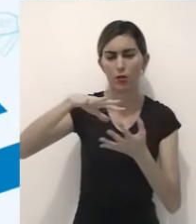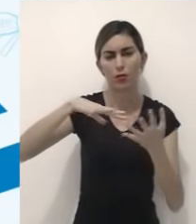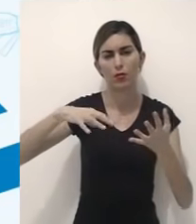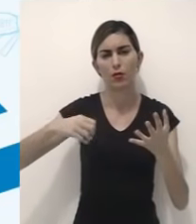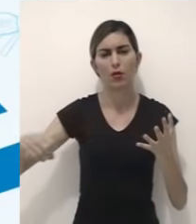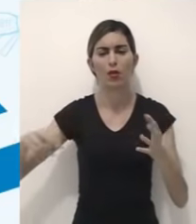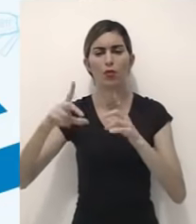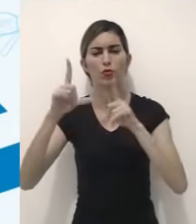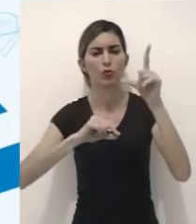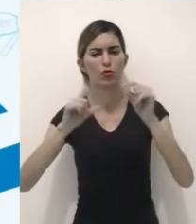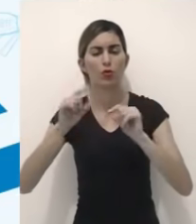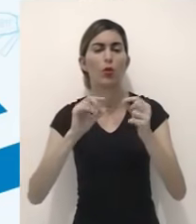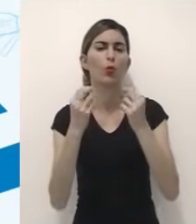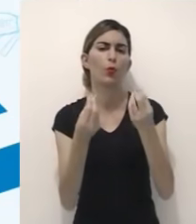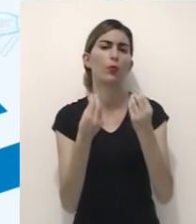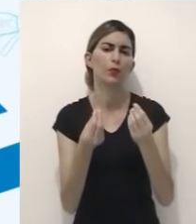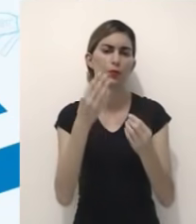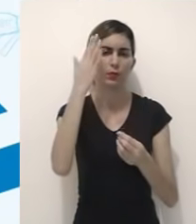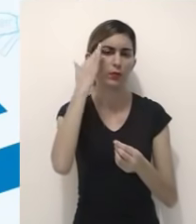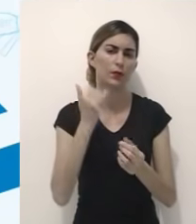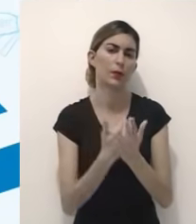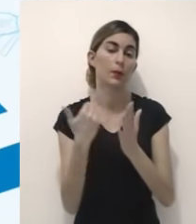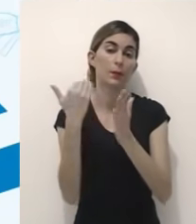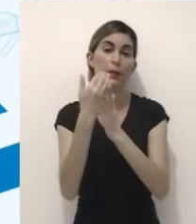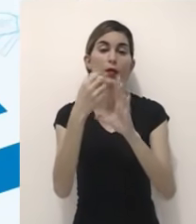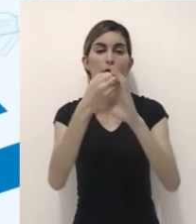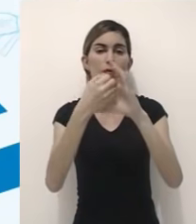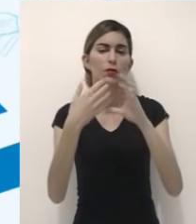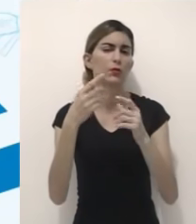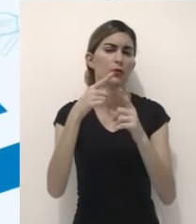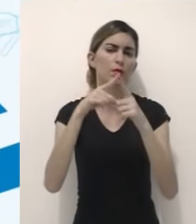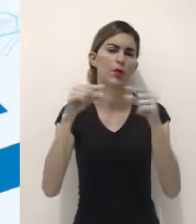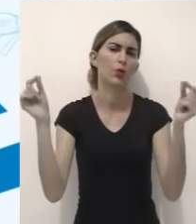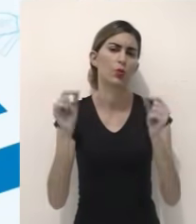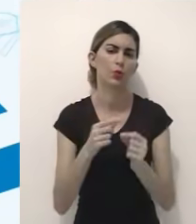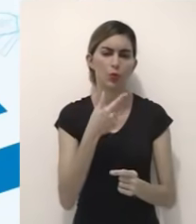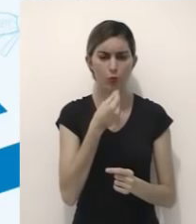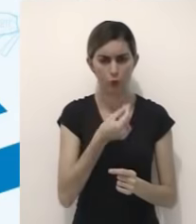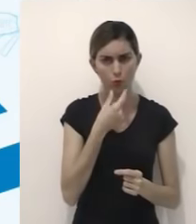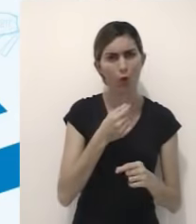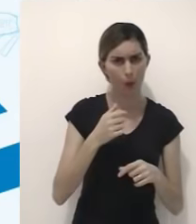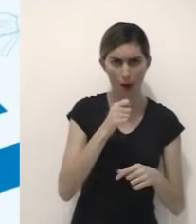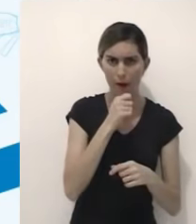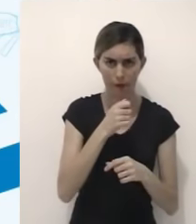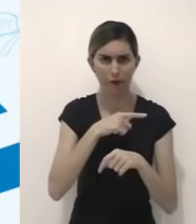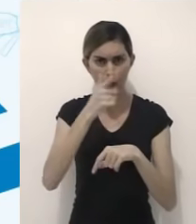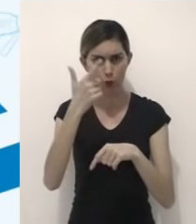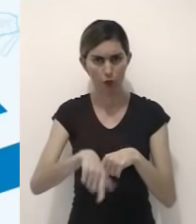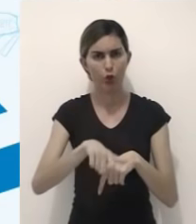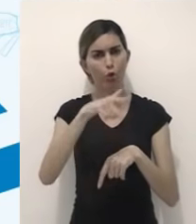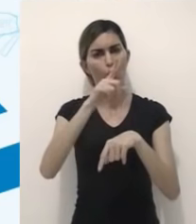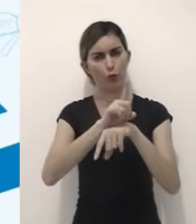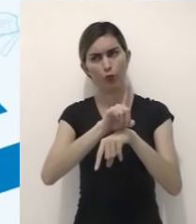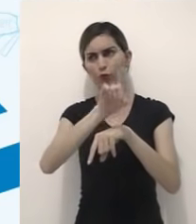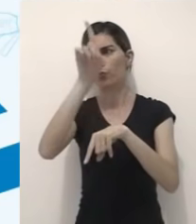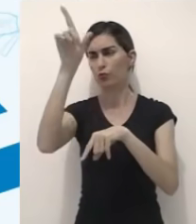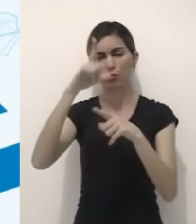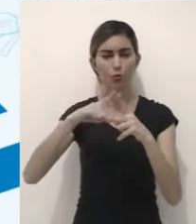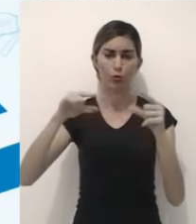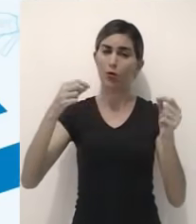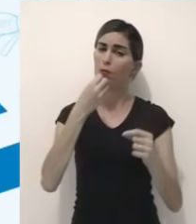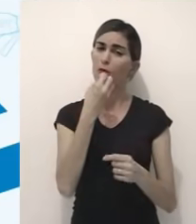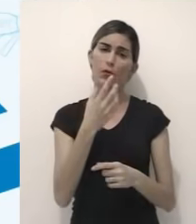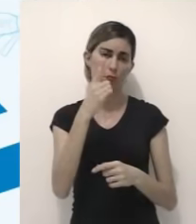do sistema solar, as estrelas? O que a gente pode saber mais sobre a Lua? Será que o homem ainda vai voltar à